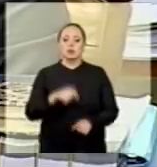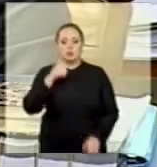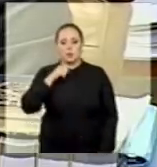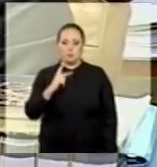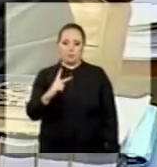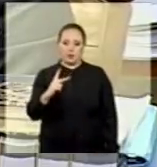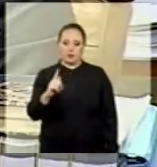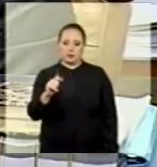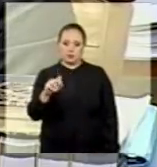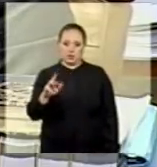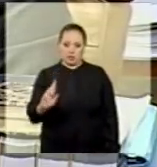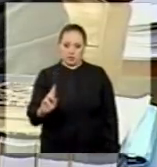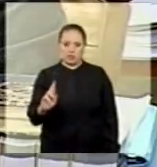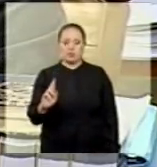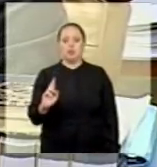República,